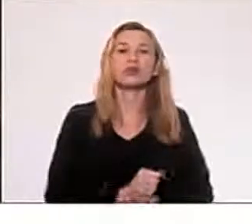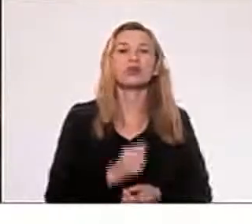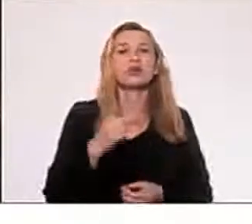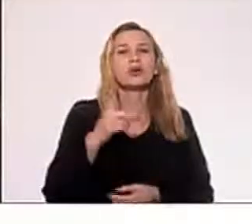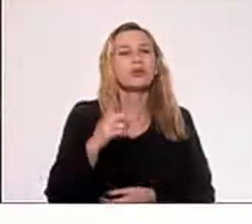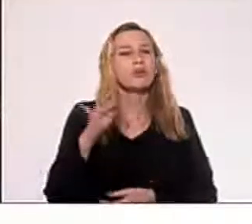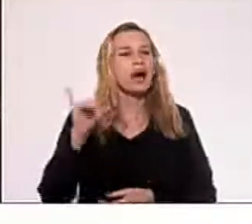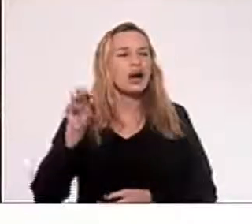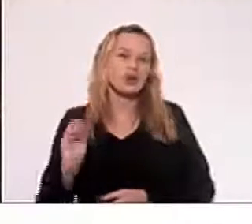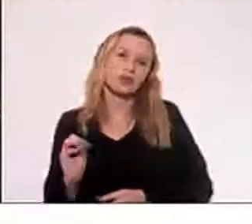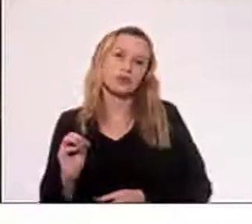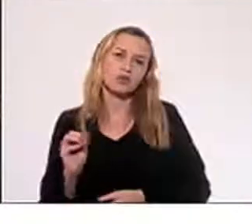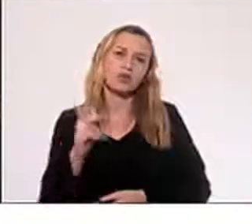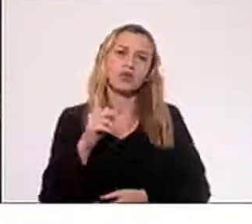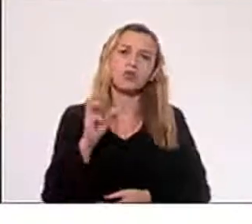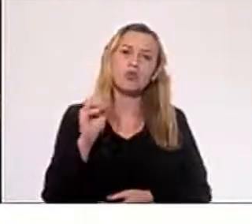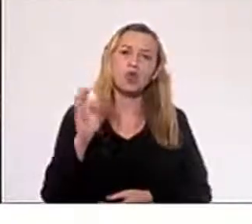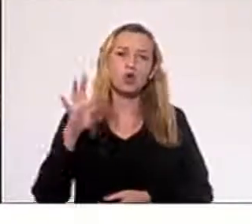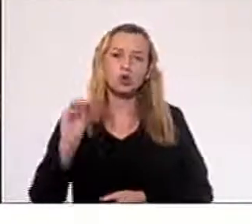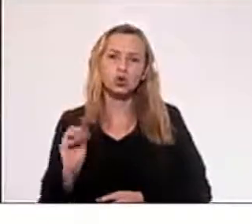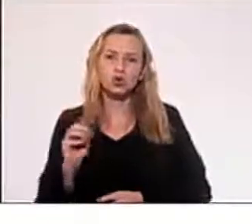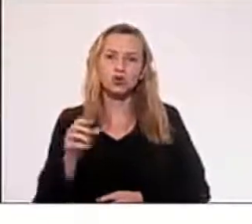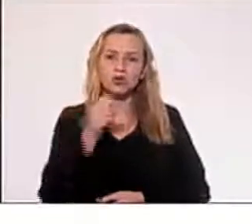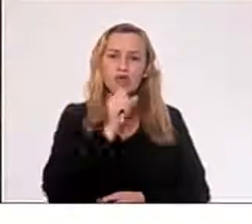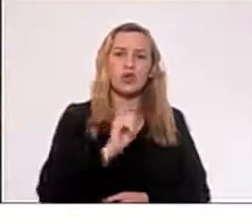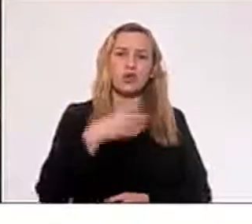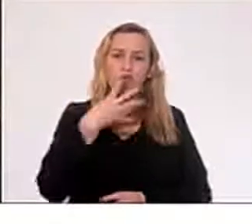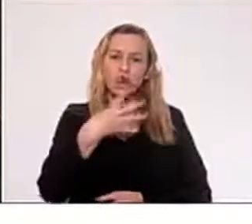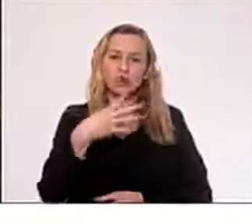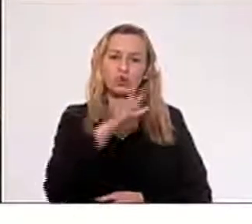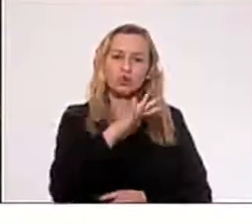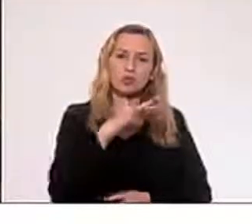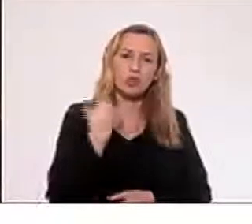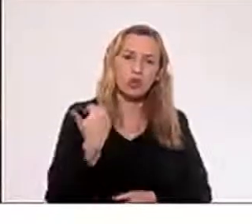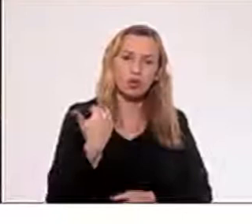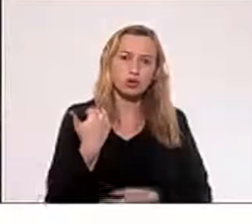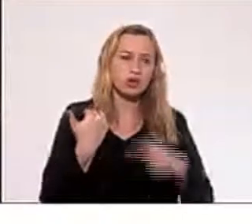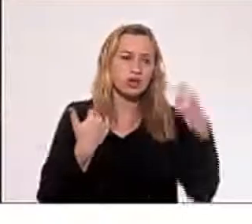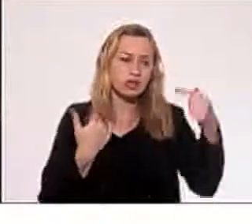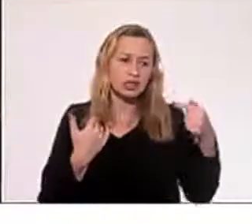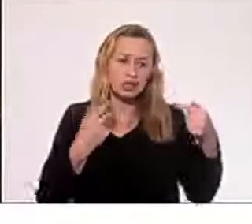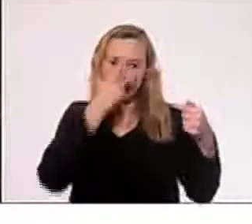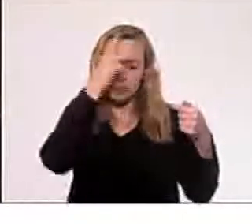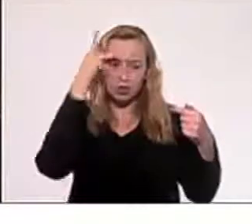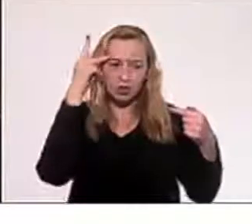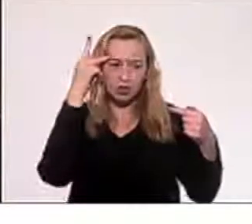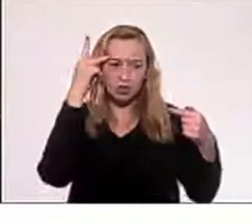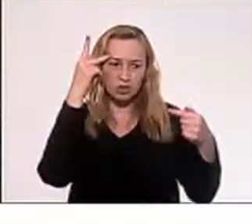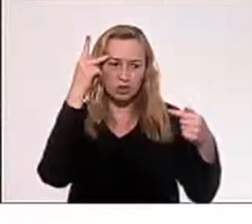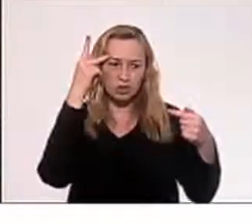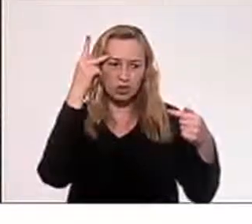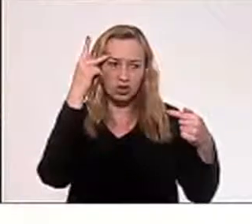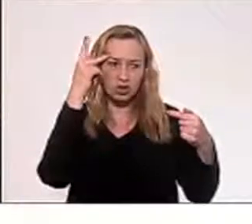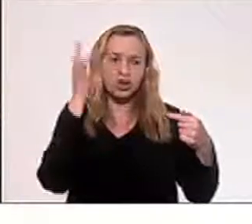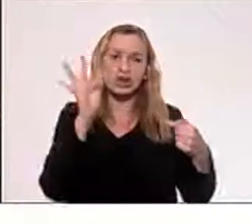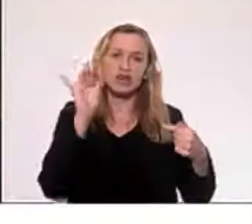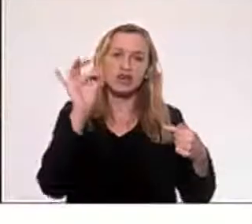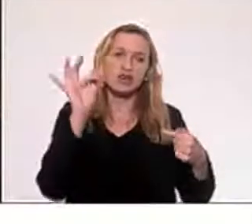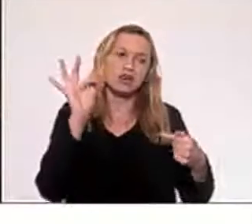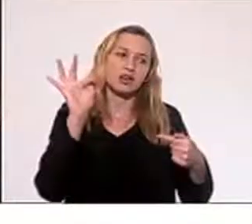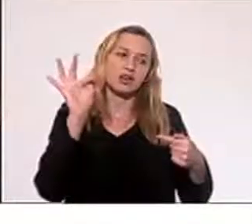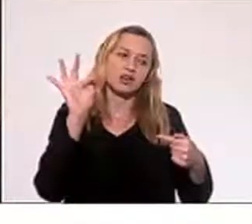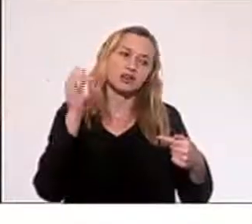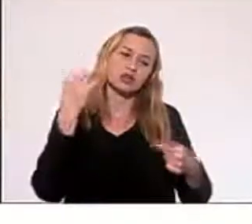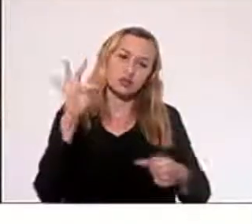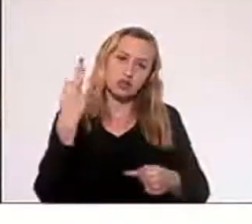de Porto Velho. Foram 4 mortos e 7 feridos. É importante, senhora